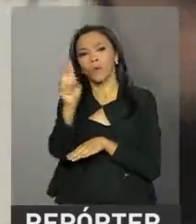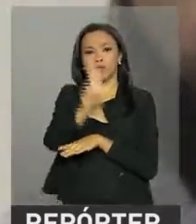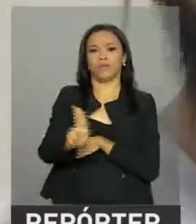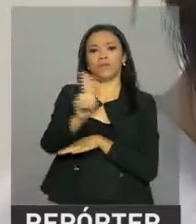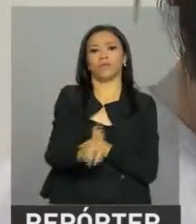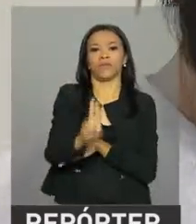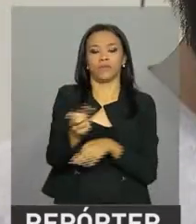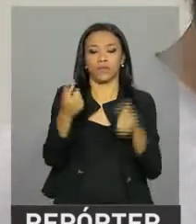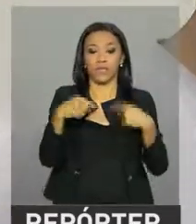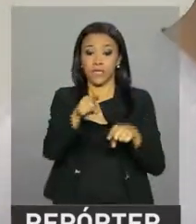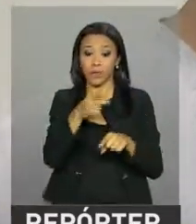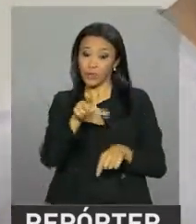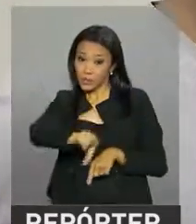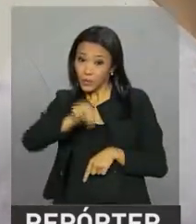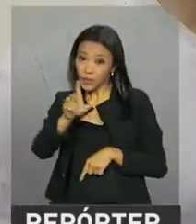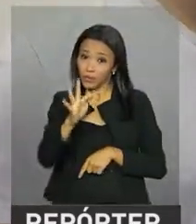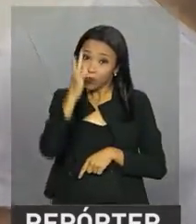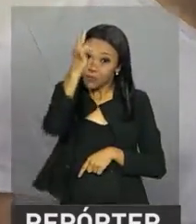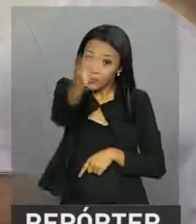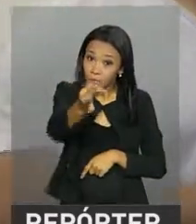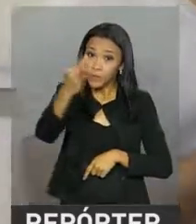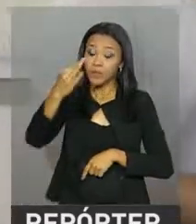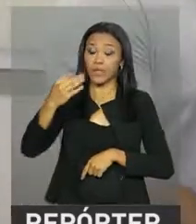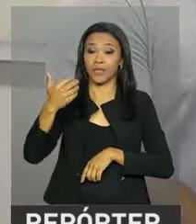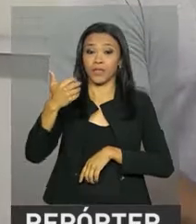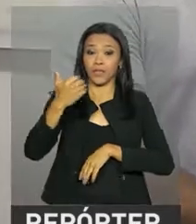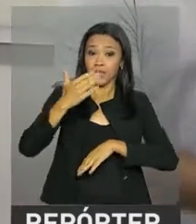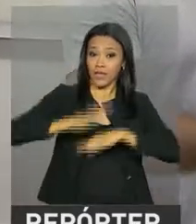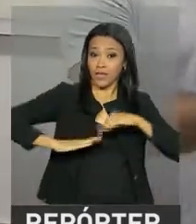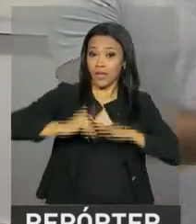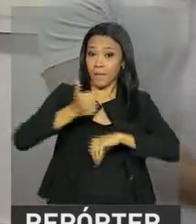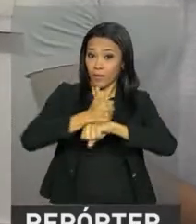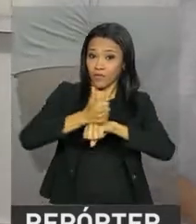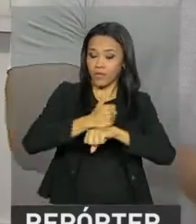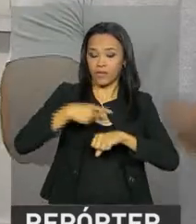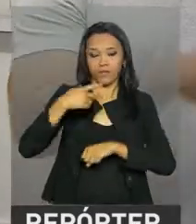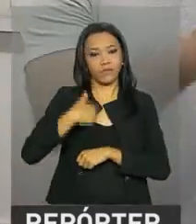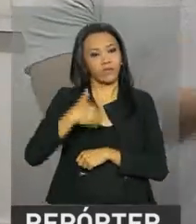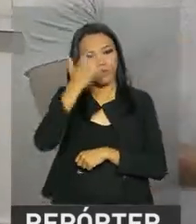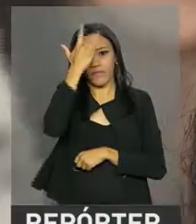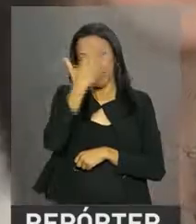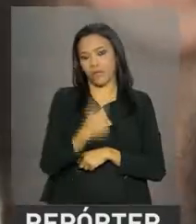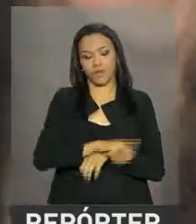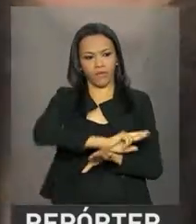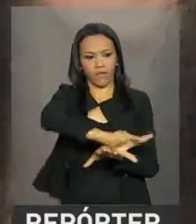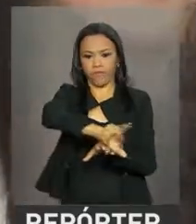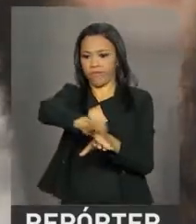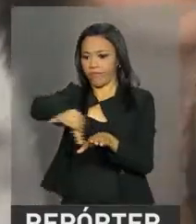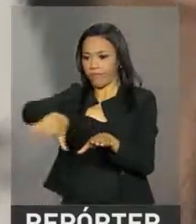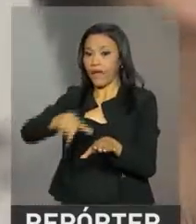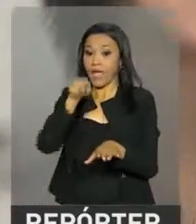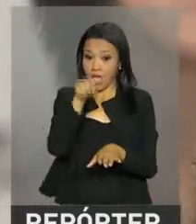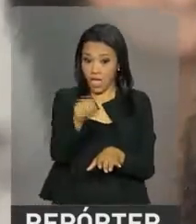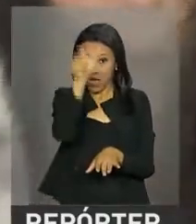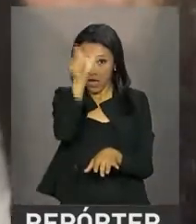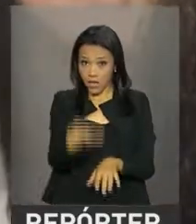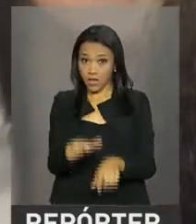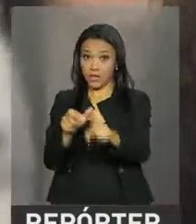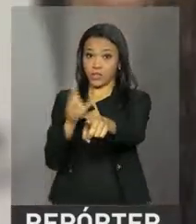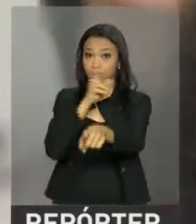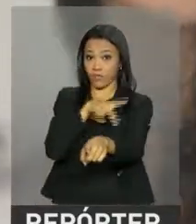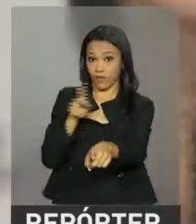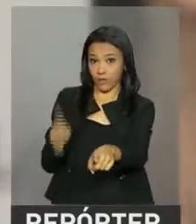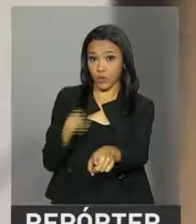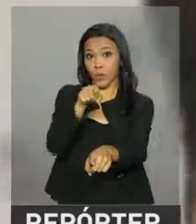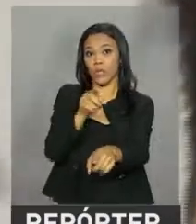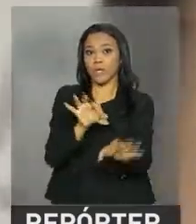escolher a futura profissão em meio a tantas possibilidades a dis não é uma tarefa fácil esse protetor de uma rede de cursos